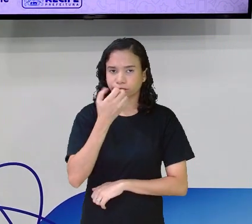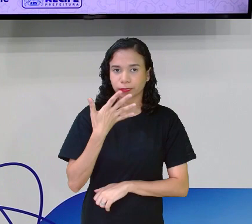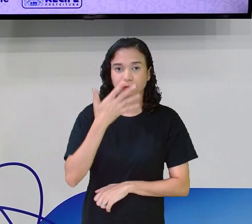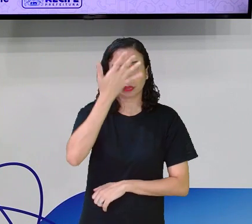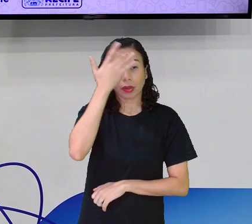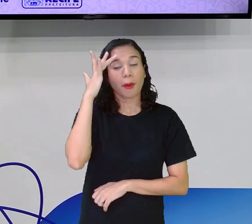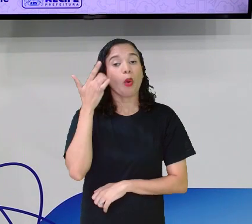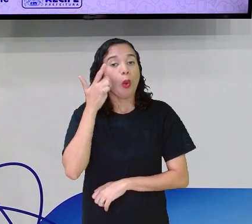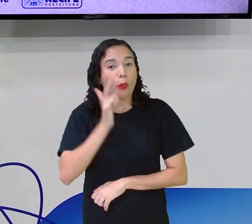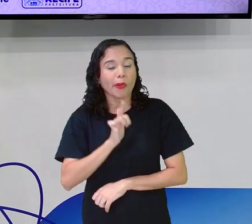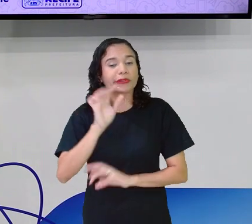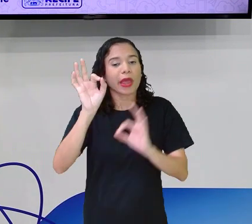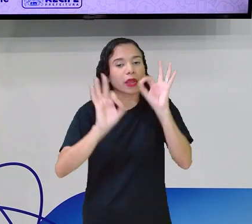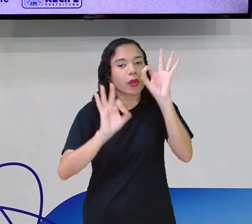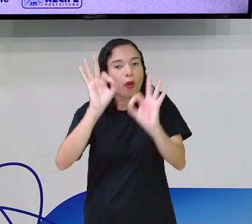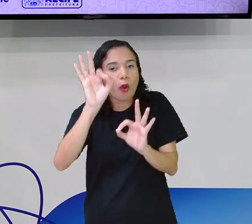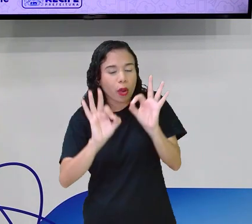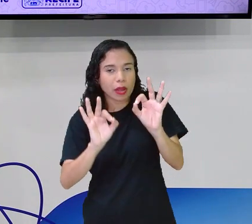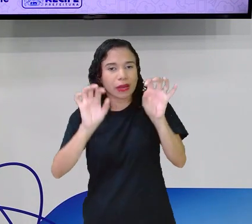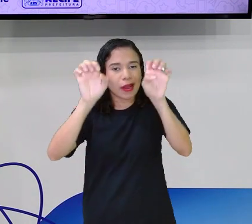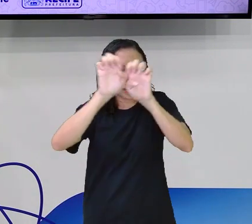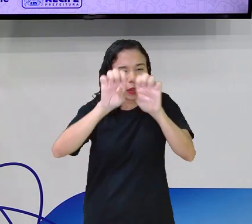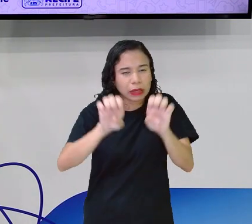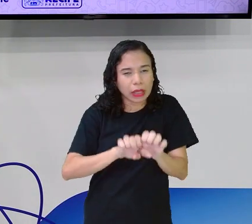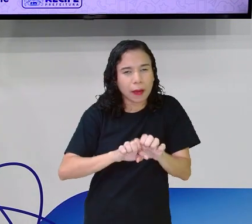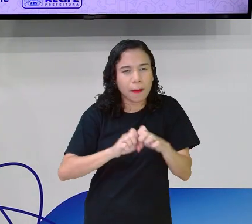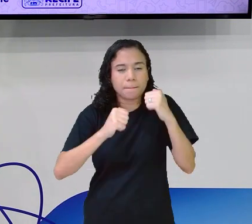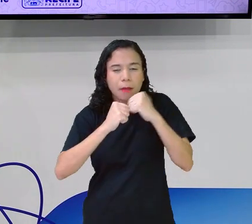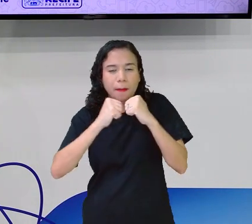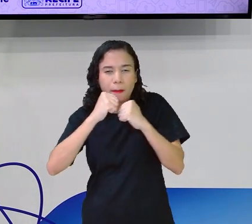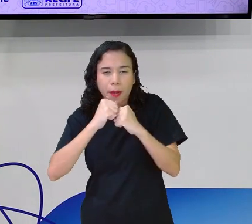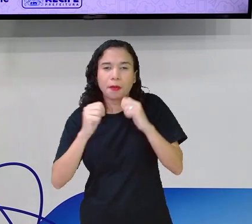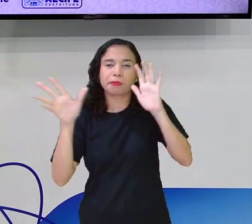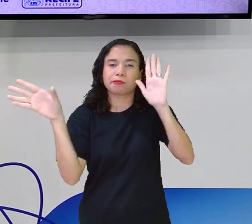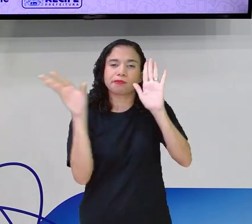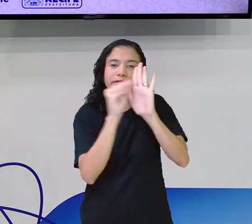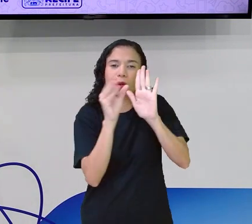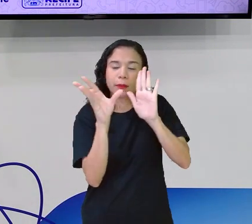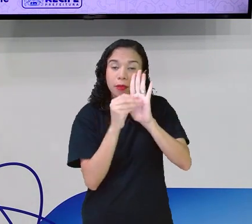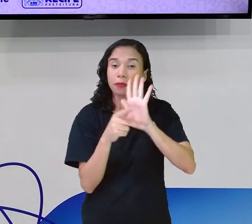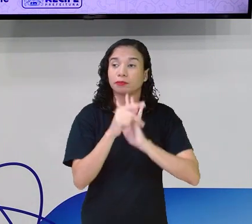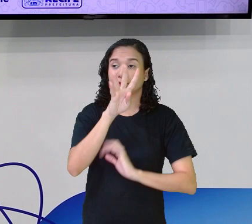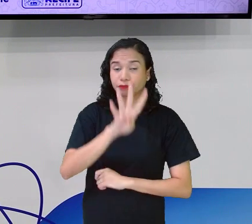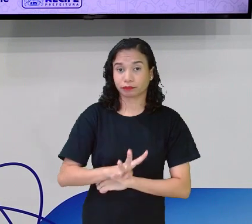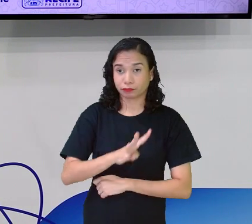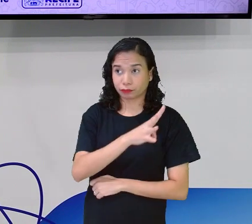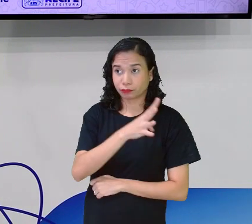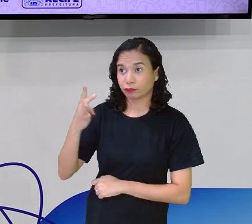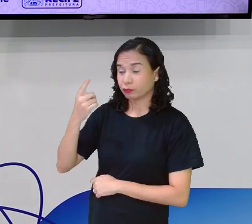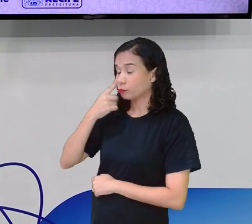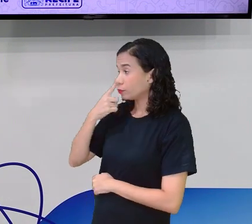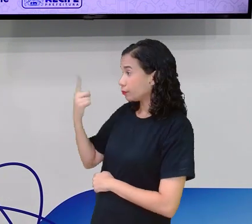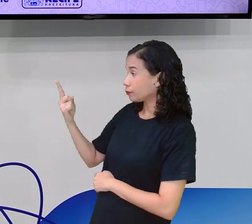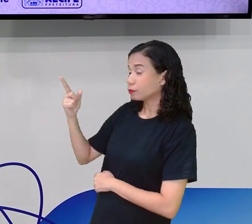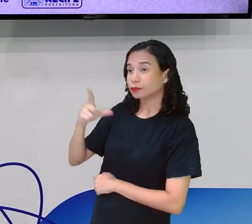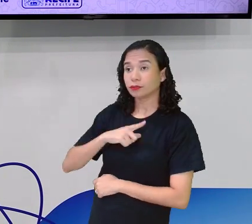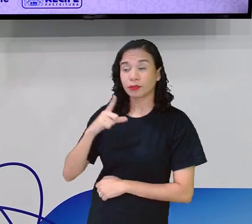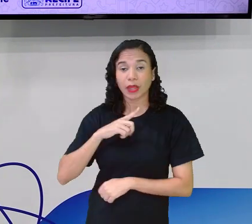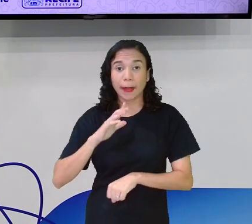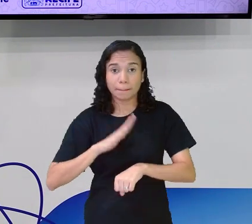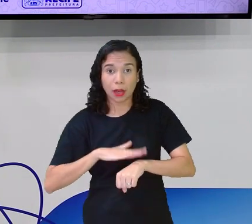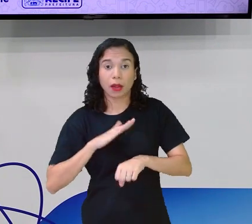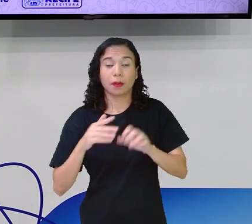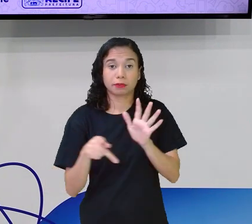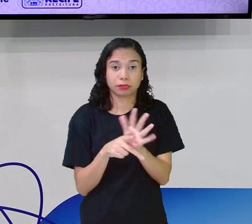você consegue se organizar a partir de uma tabela. E eu já tenho